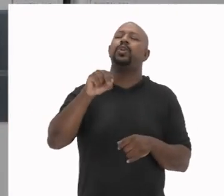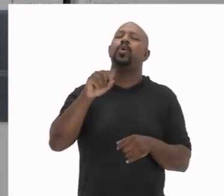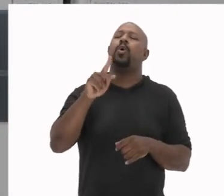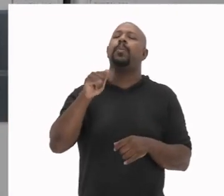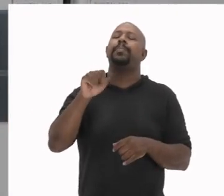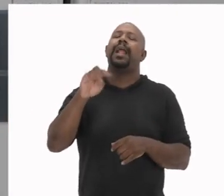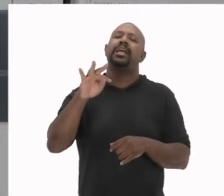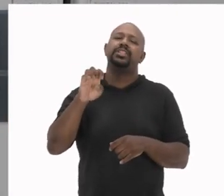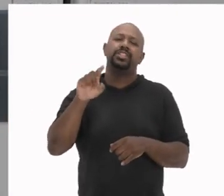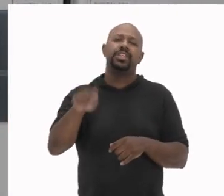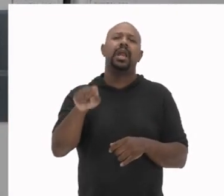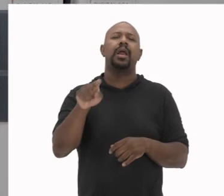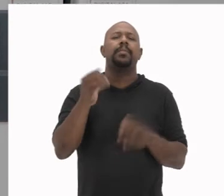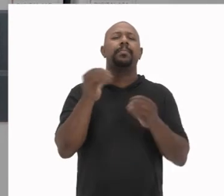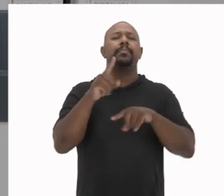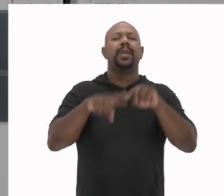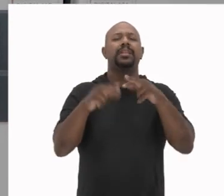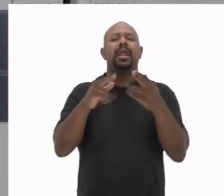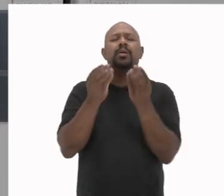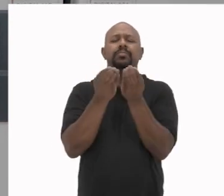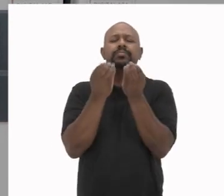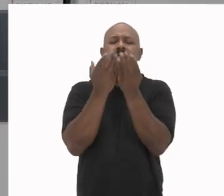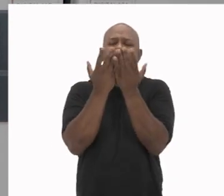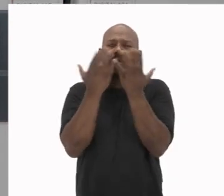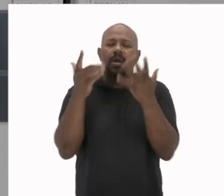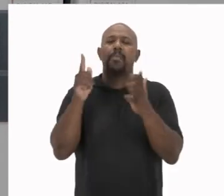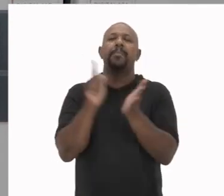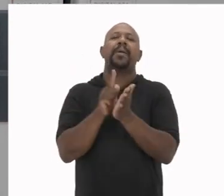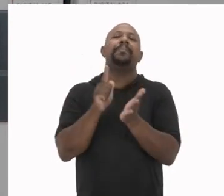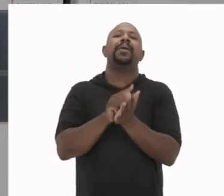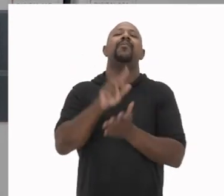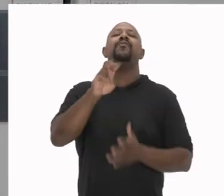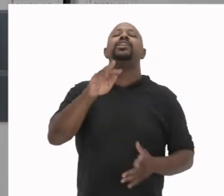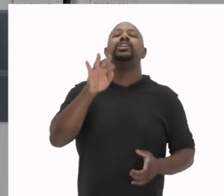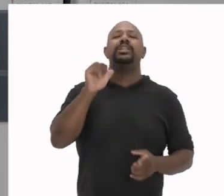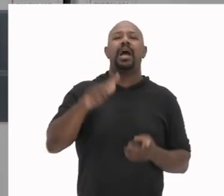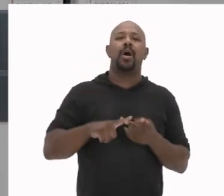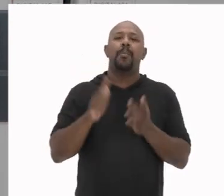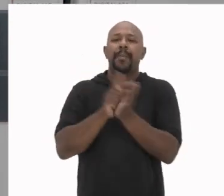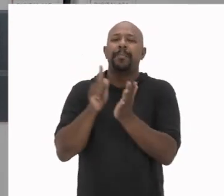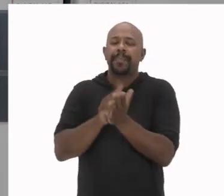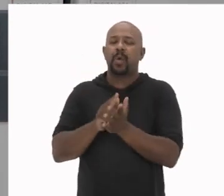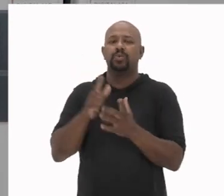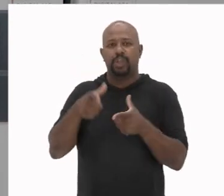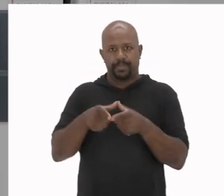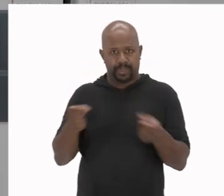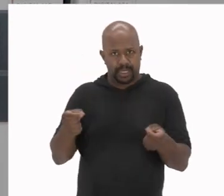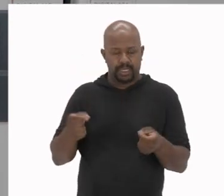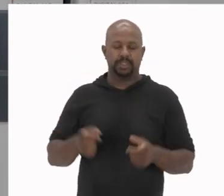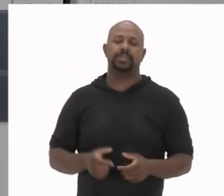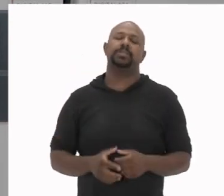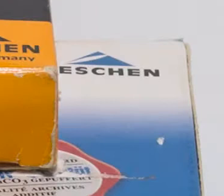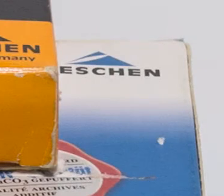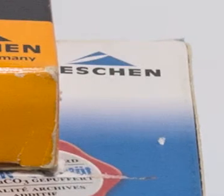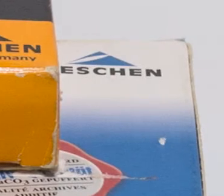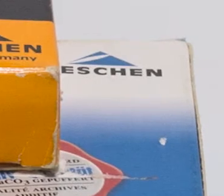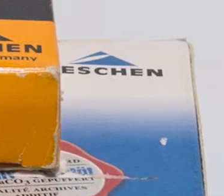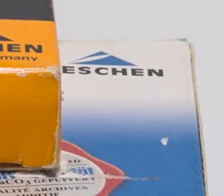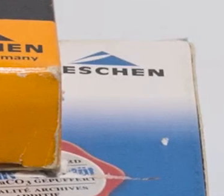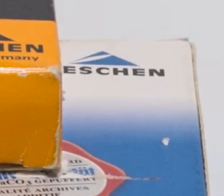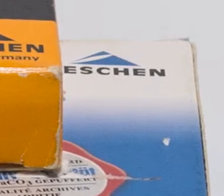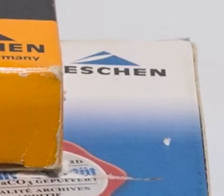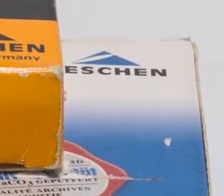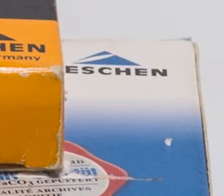a filmoplast ela é usada para materiais com uma transparência, como papel vegetal, papel japonês.